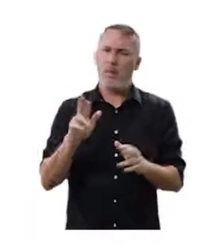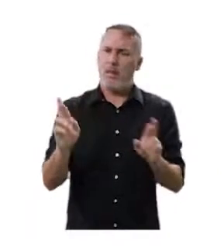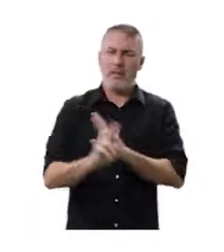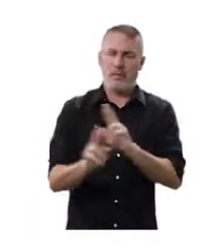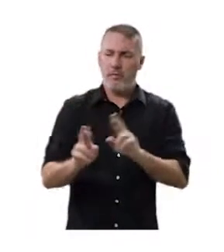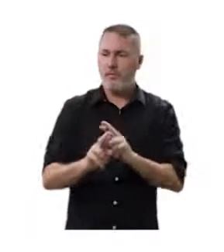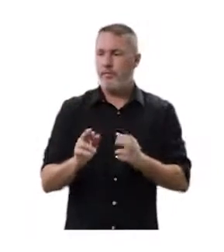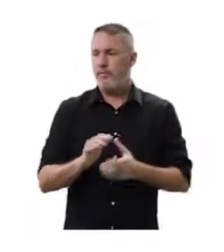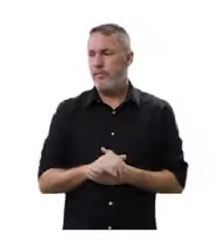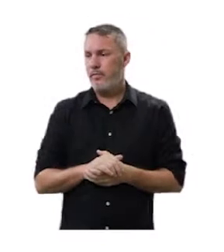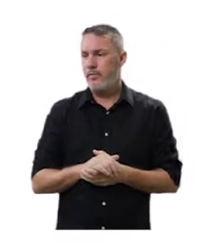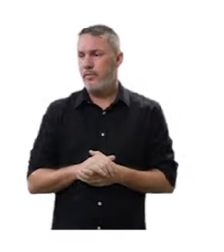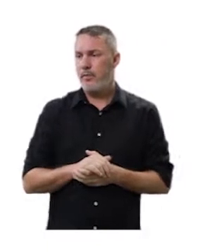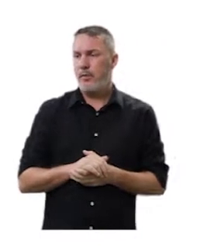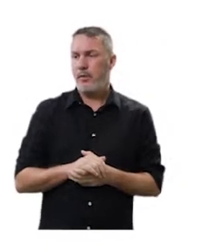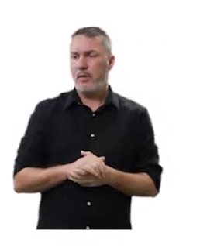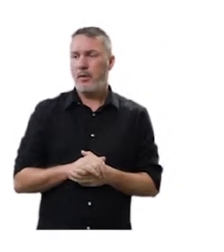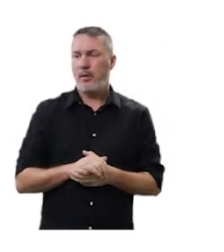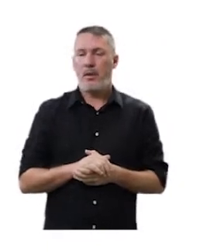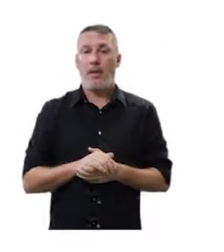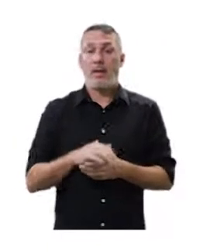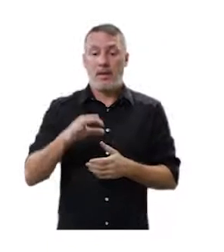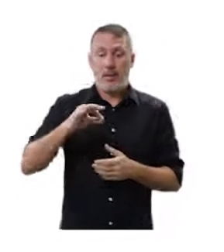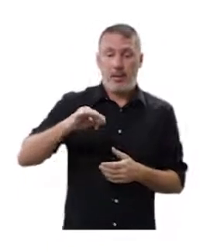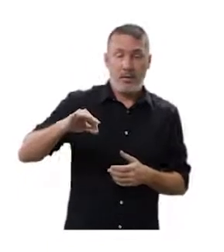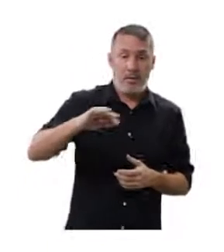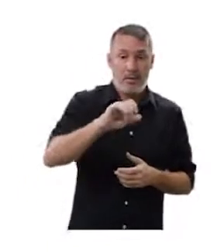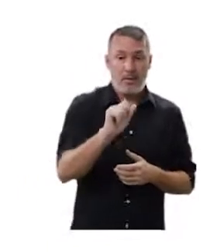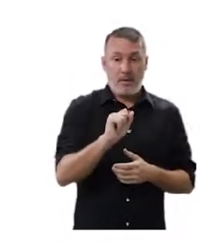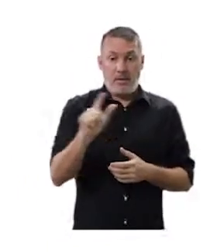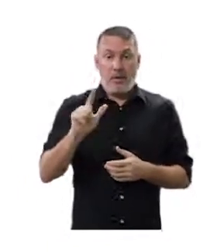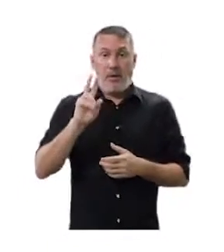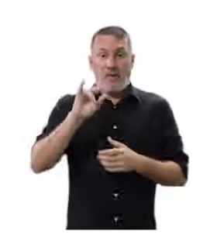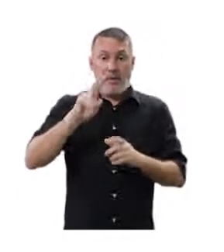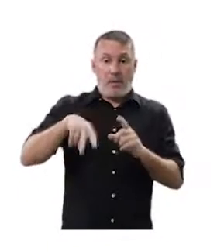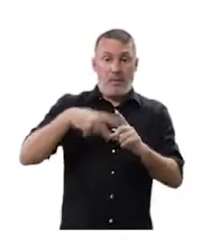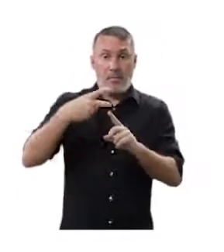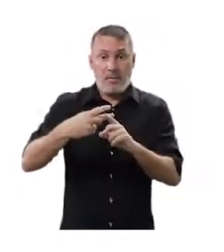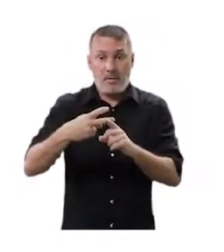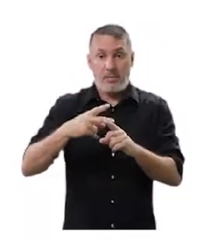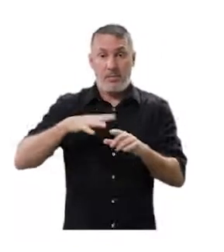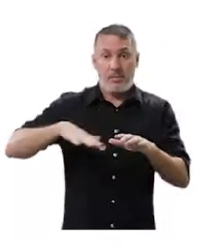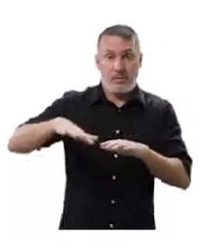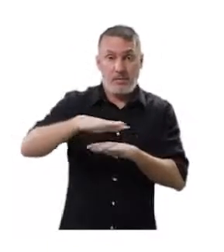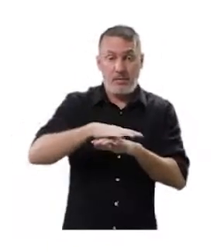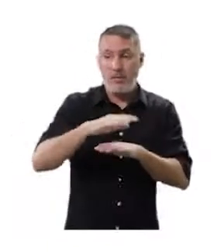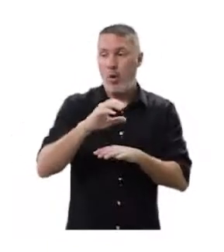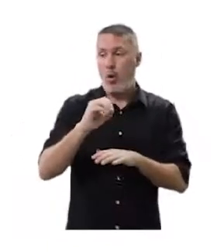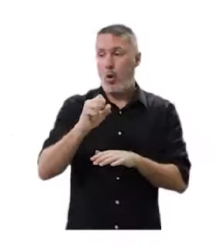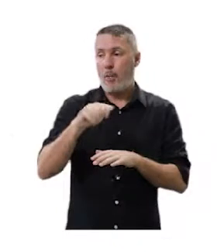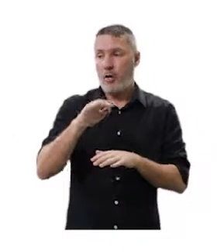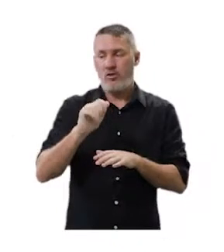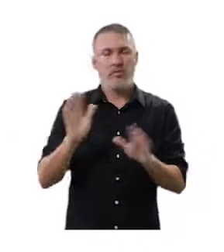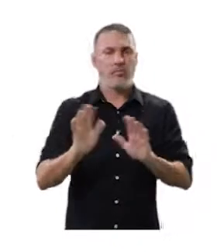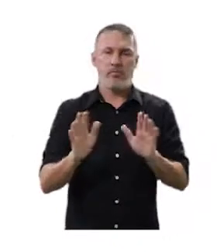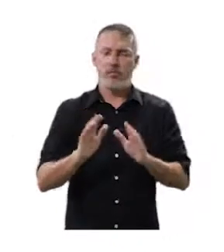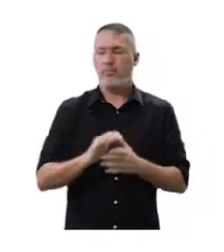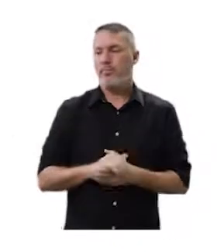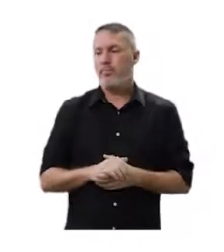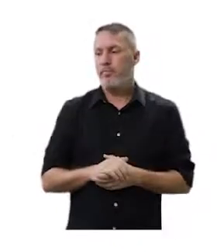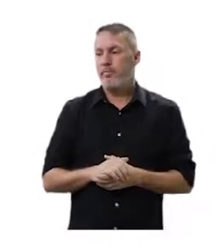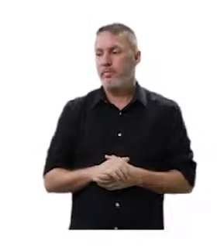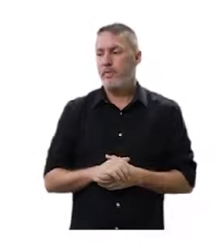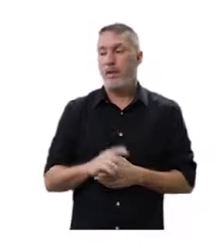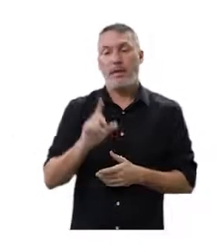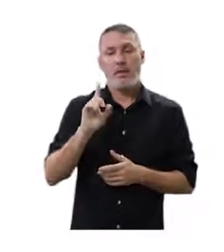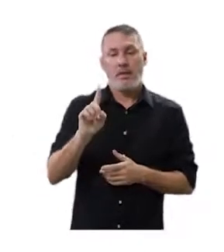tem relação. A adição de sal altera as propriedades de suas membranas plasmáticas, não também. Os íons